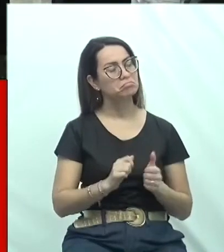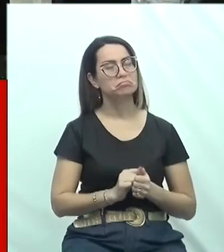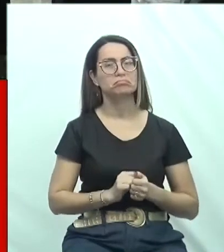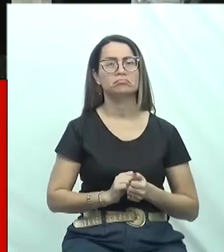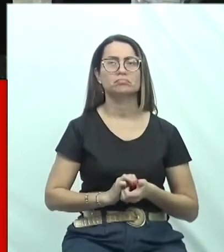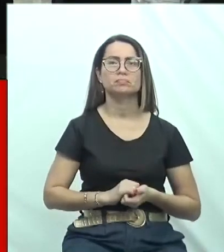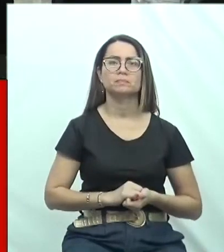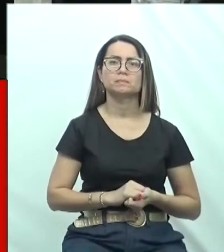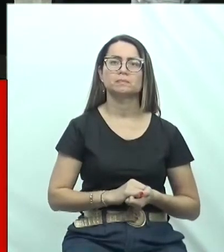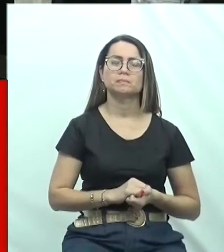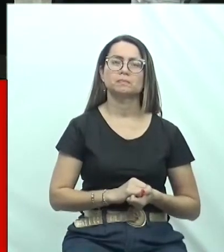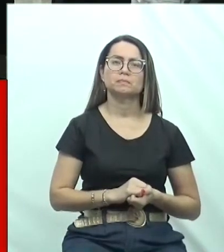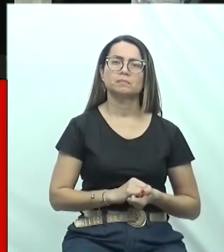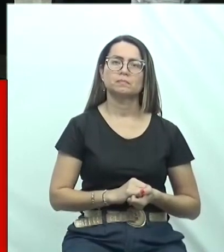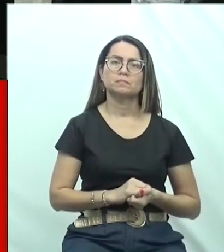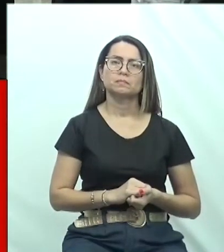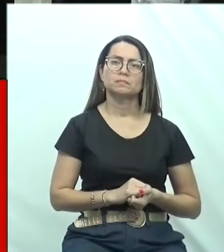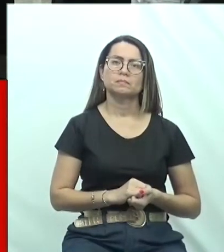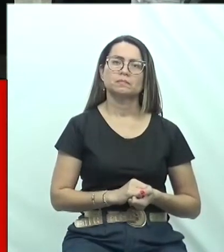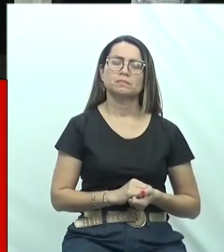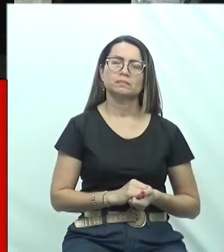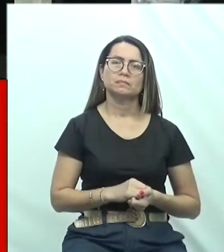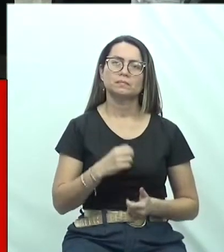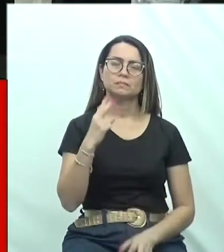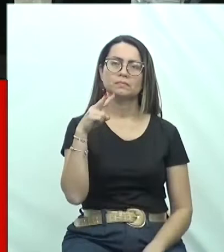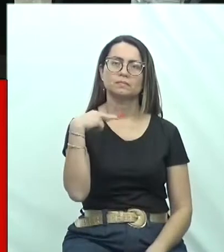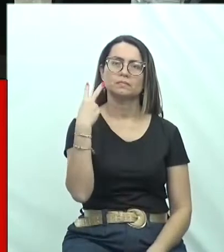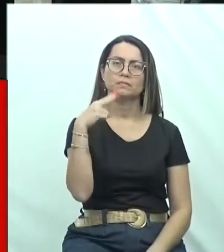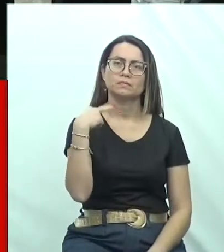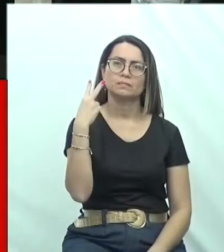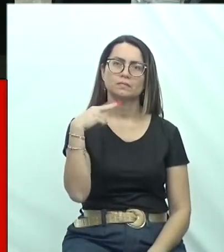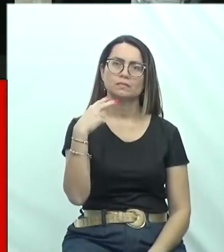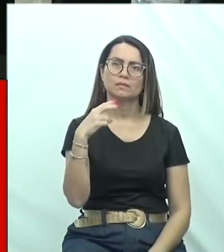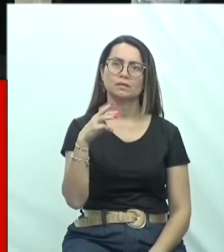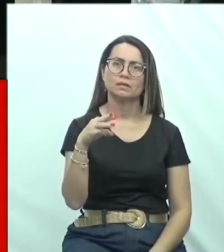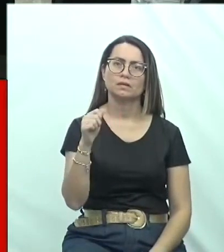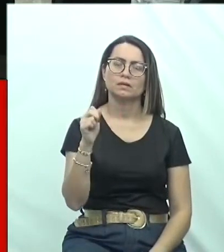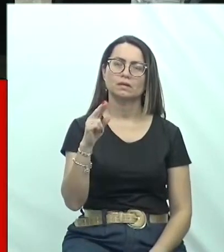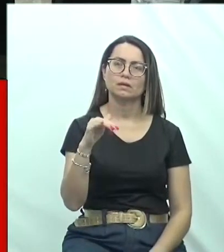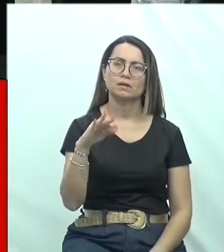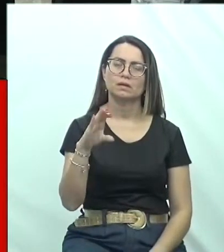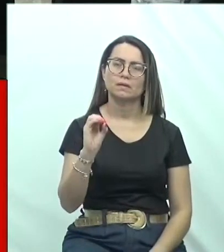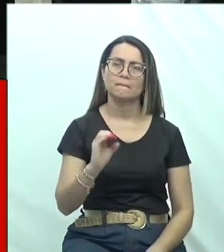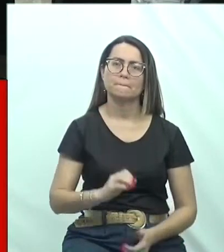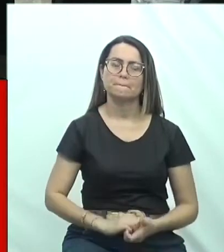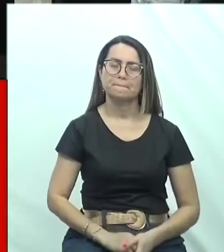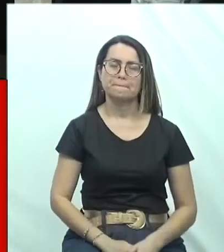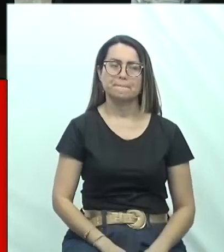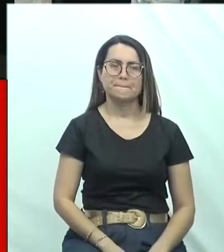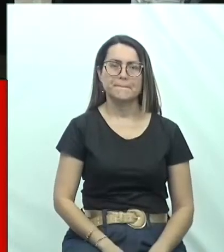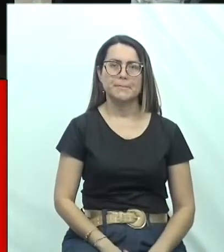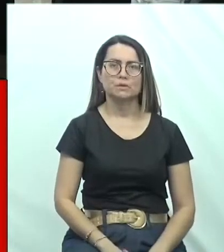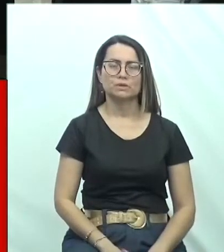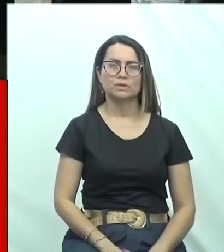presidente. O requerimento continua em discussão. Com a palavra, o vereador Márcio Daroz.